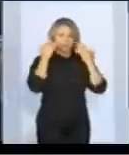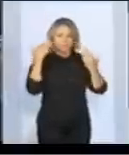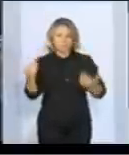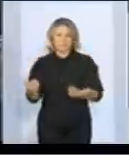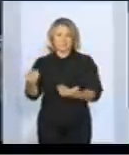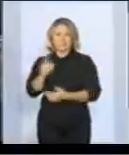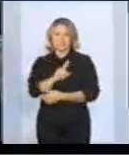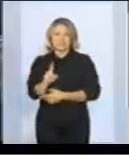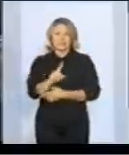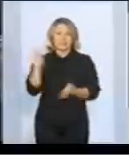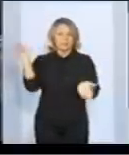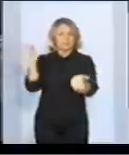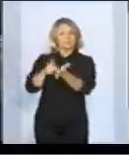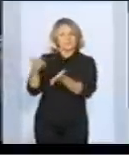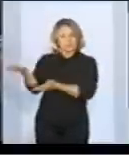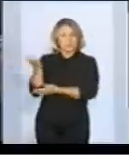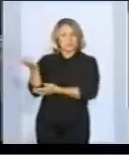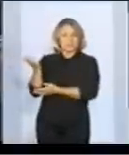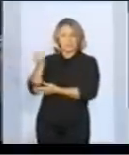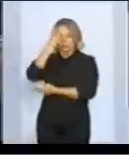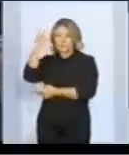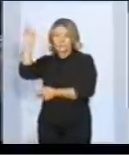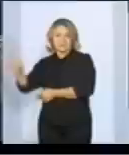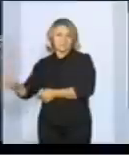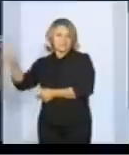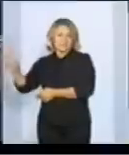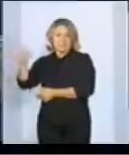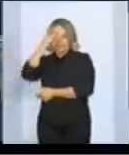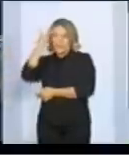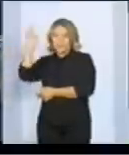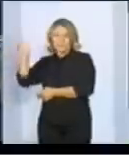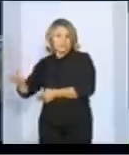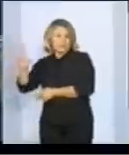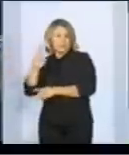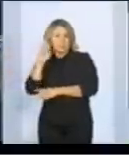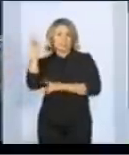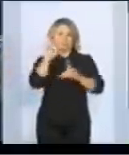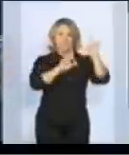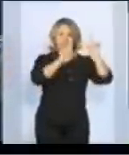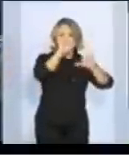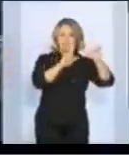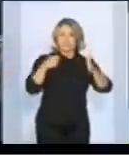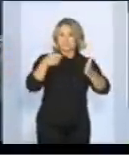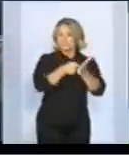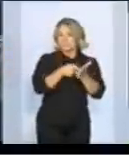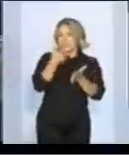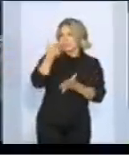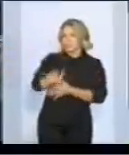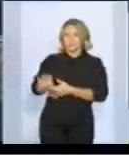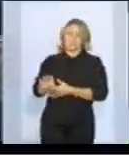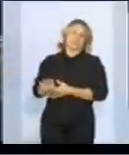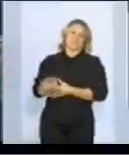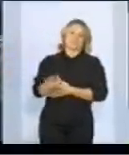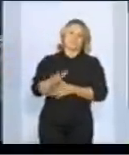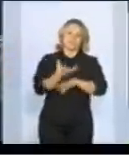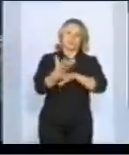de fato quer, eventualmente este consumidor de TV por assinatura, ele não quer o conteúdo nacional hoje, o